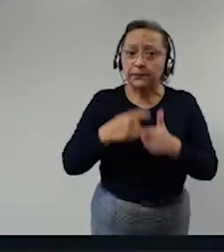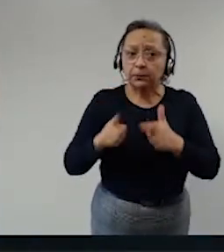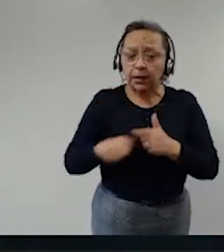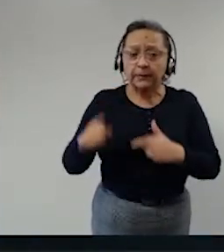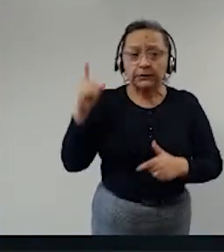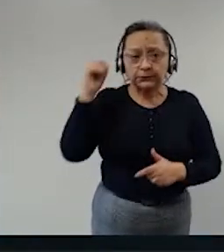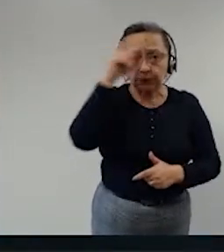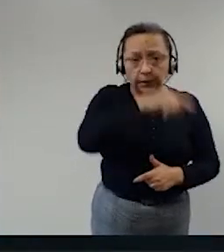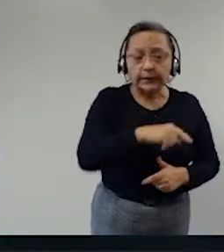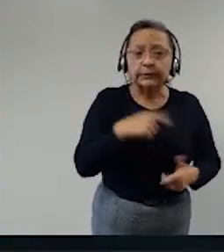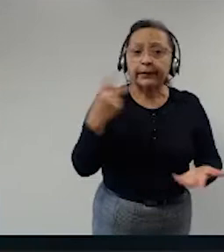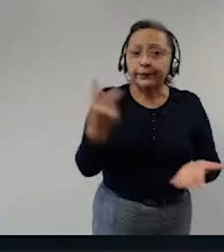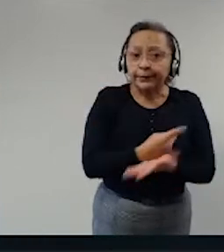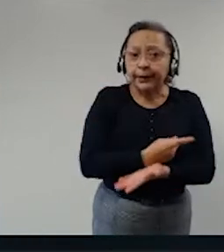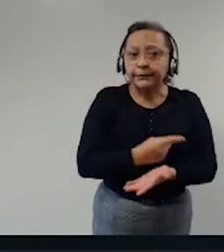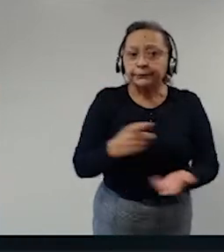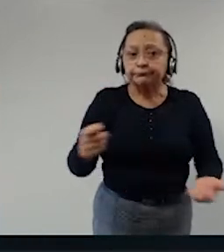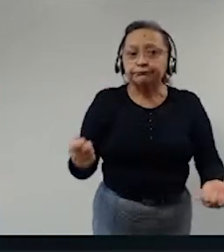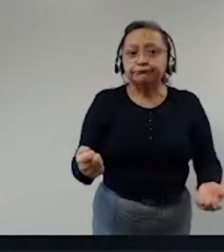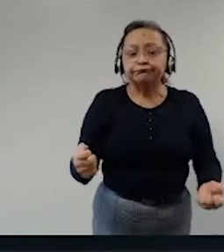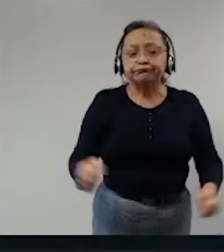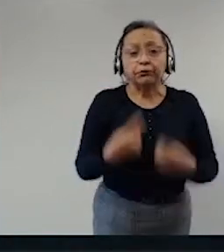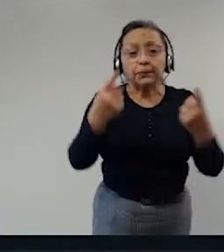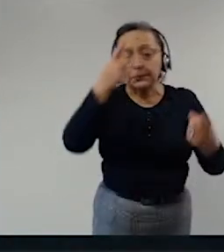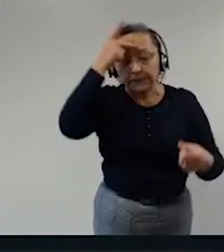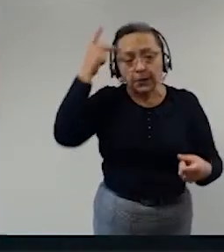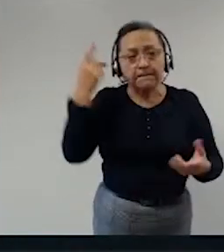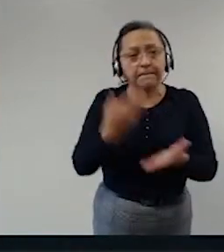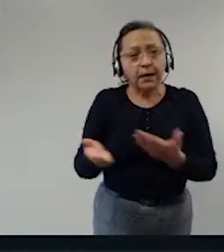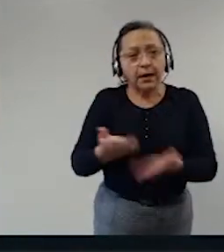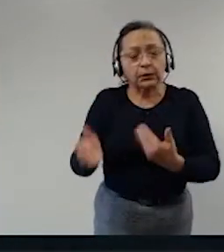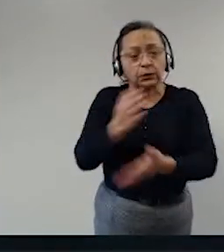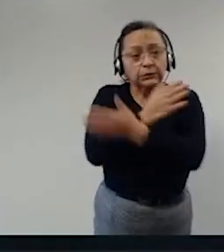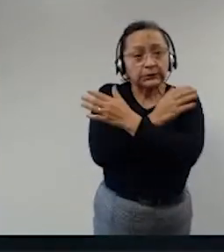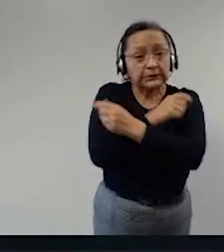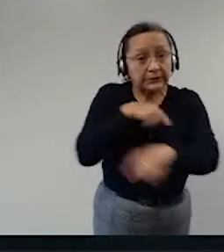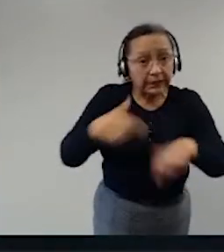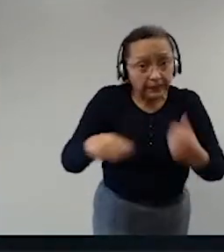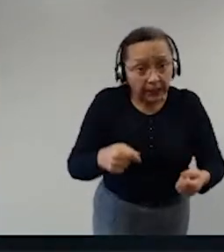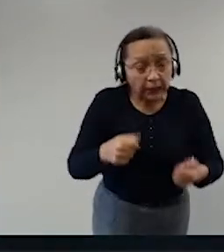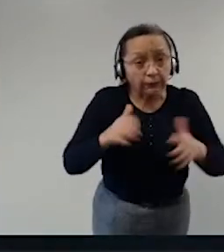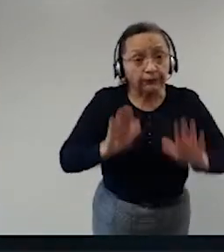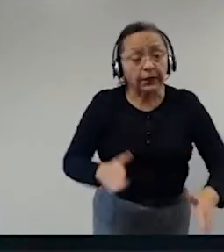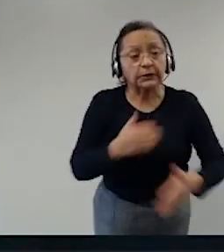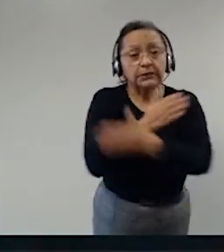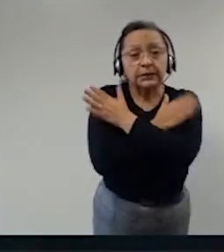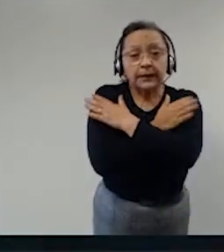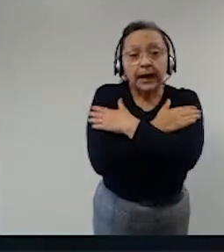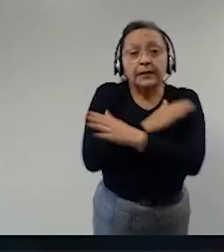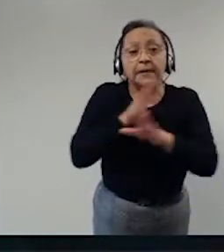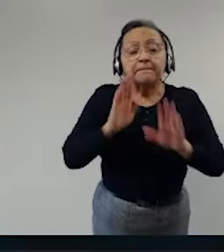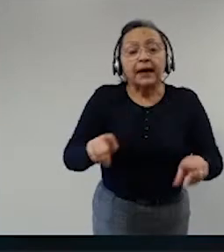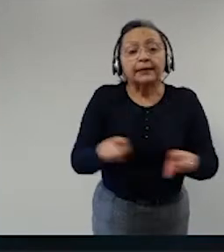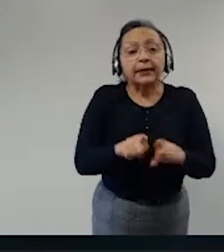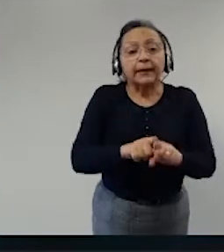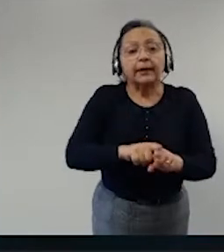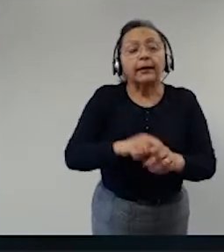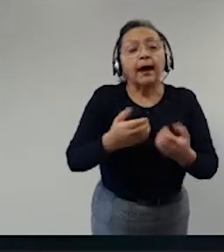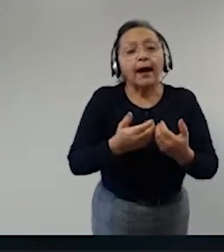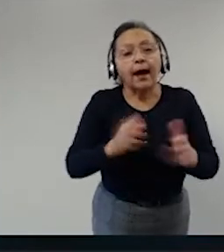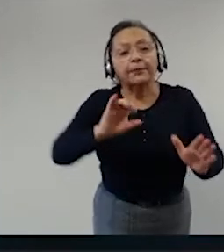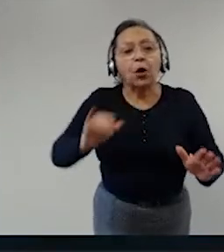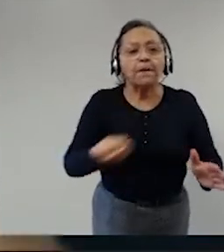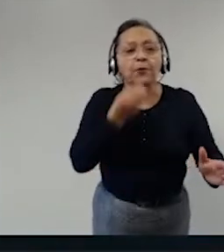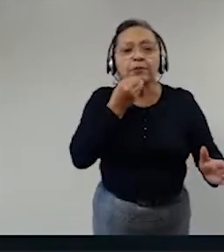pessoas percam empregos, faz com que muitas pessoas tenham seus direitos vulnerabilizados, mas ela também abre nichos e abre oportunidades